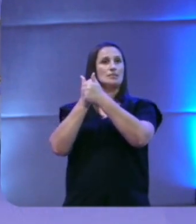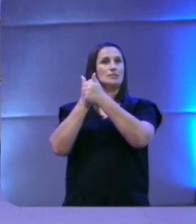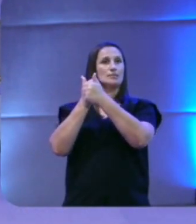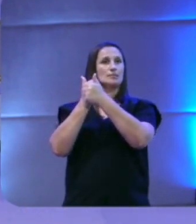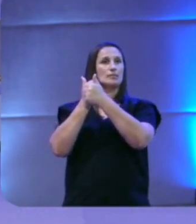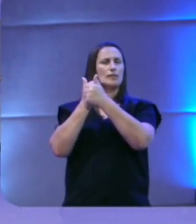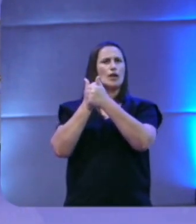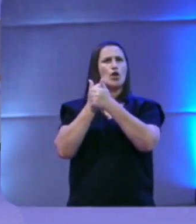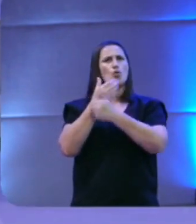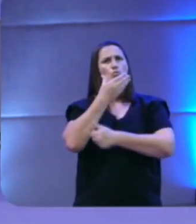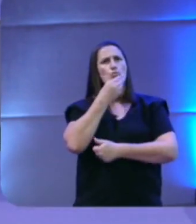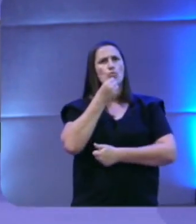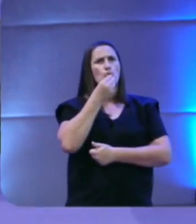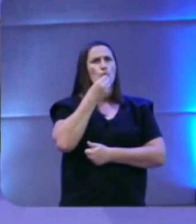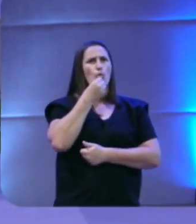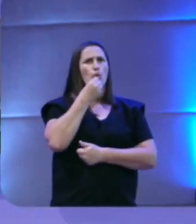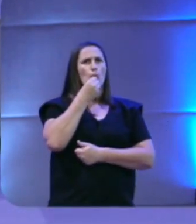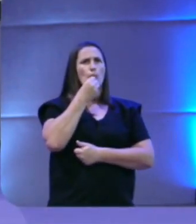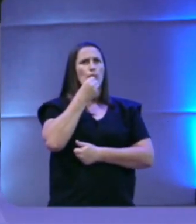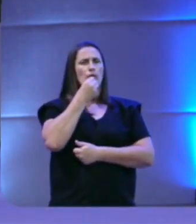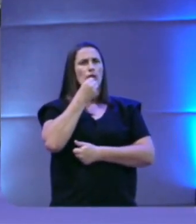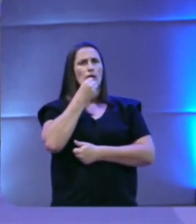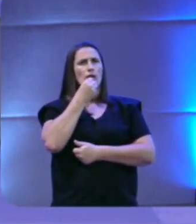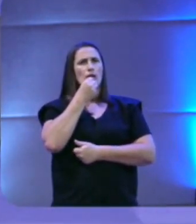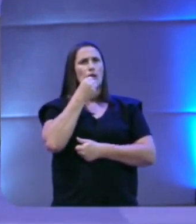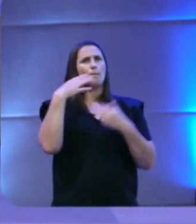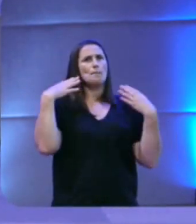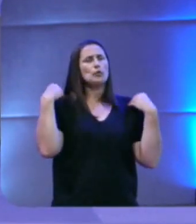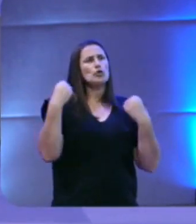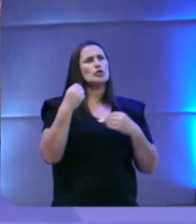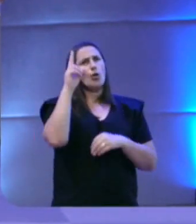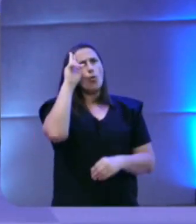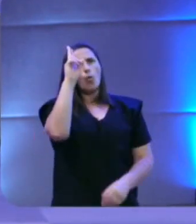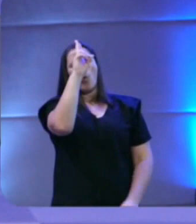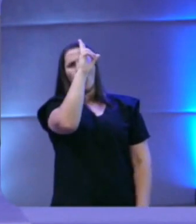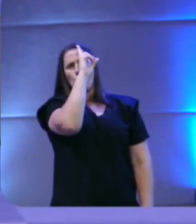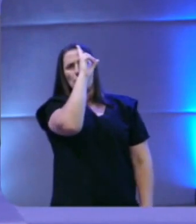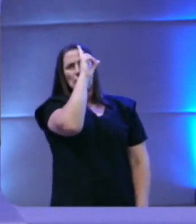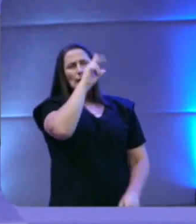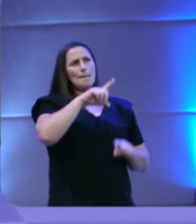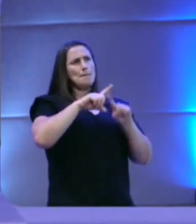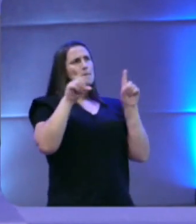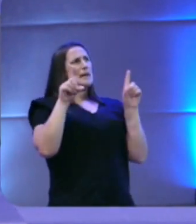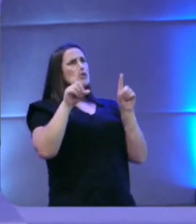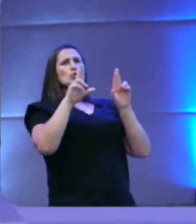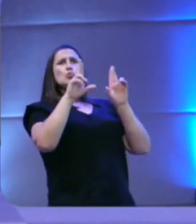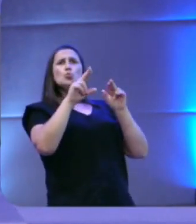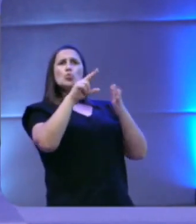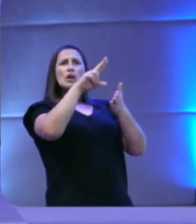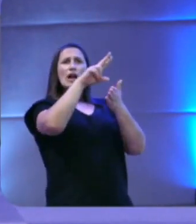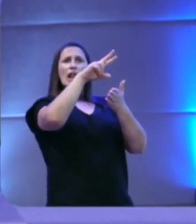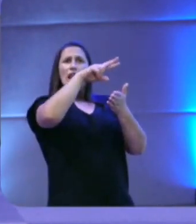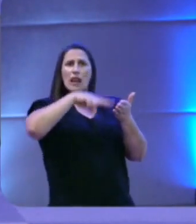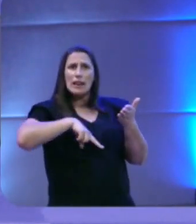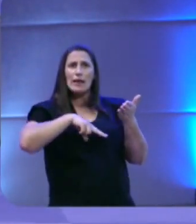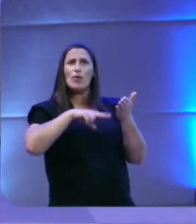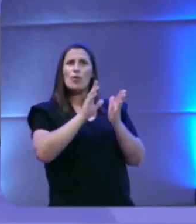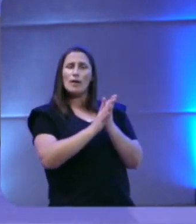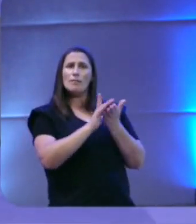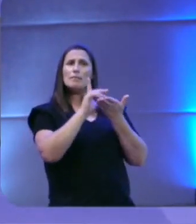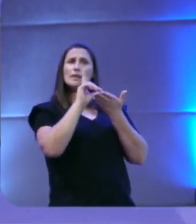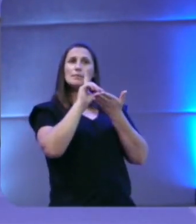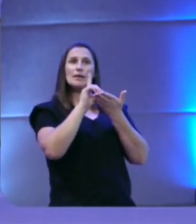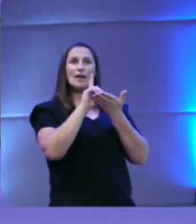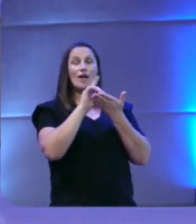ficou super interessado, porque ele cresceu como um cristão, mas nunca tinha tido contato com a palavra de Deus. Eu falei: seu José, você quer uma Bíblia de